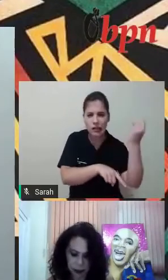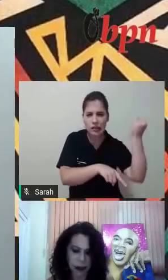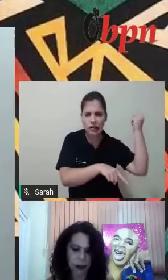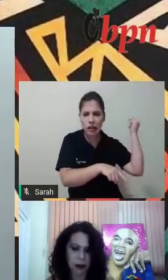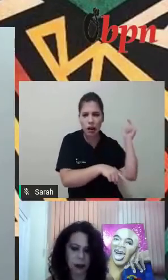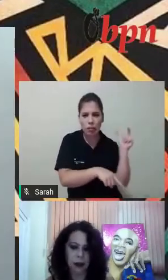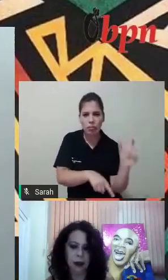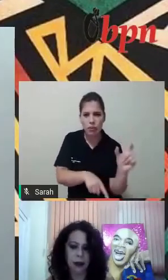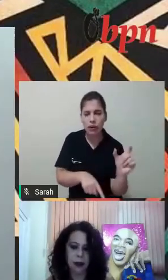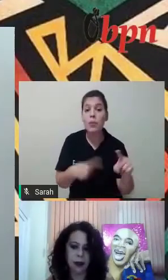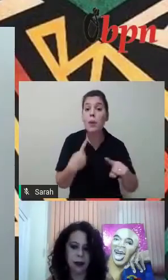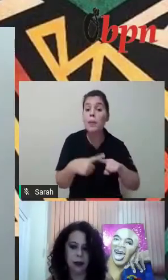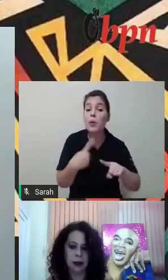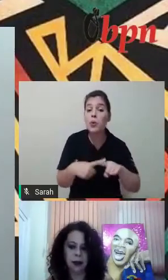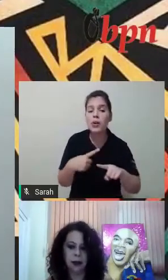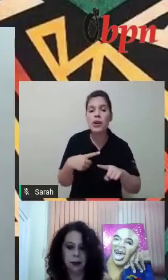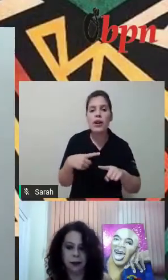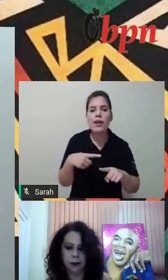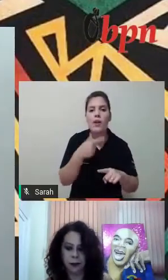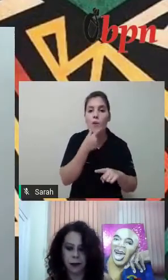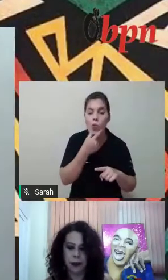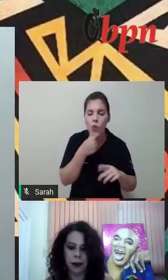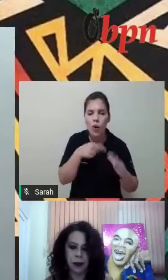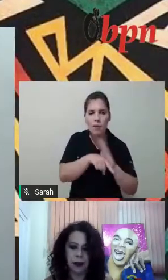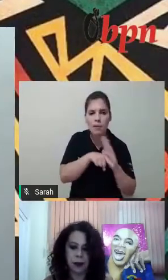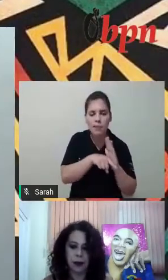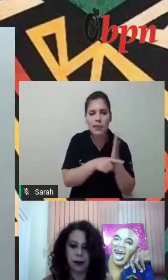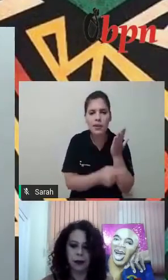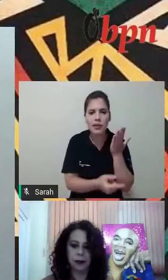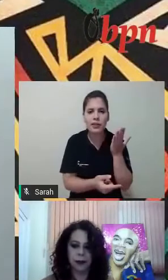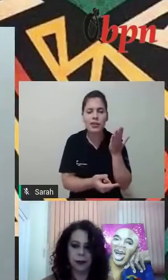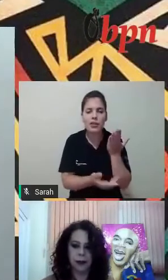das mulheres no Rio de Janeiro, as vendedoras de angu.